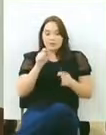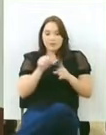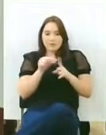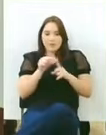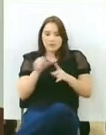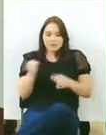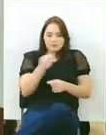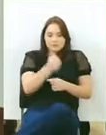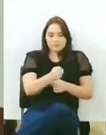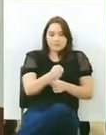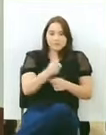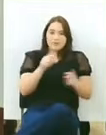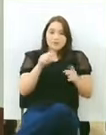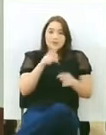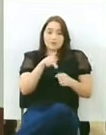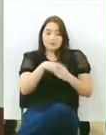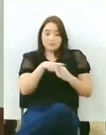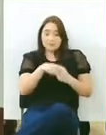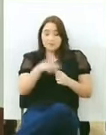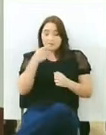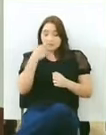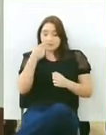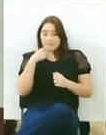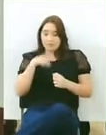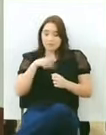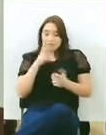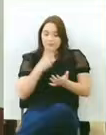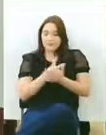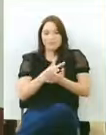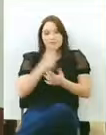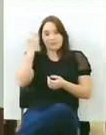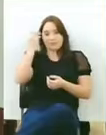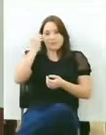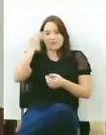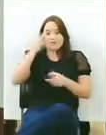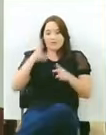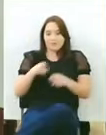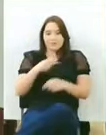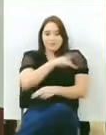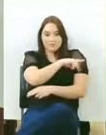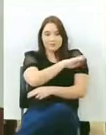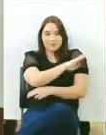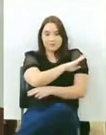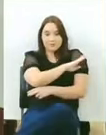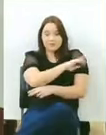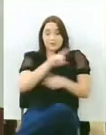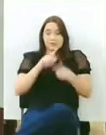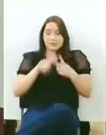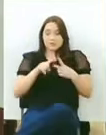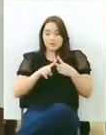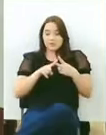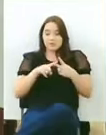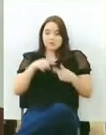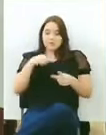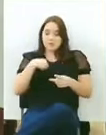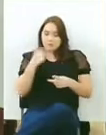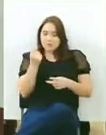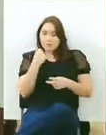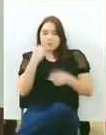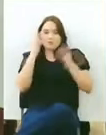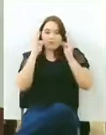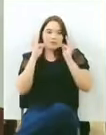mencionar essas palavras, Pedro diz: olha, eu tenho as mesmas experiências que os presbíteros têm. Segundo, ele diz: eu